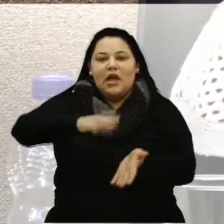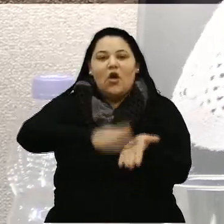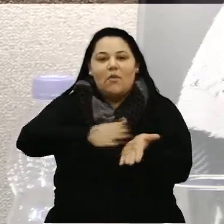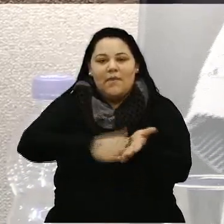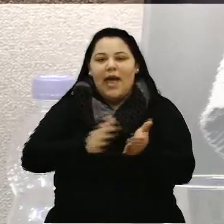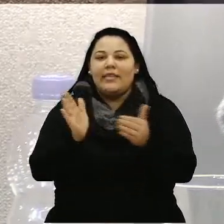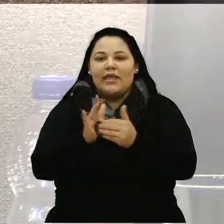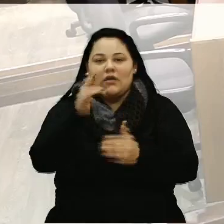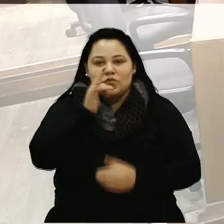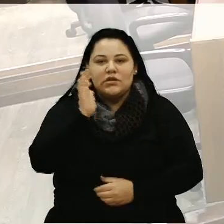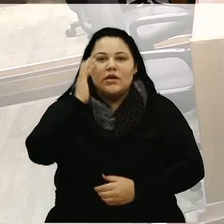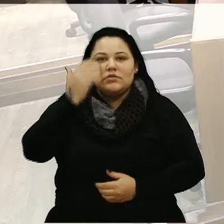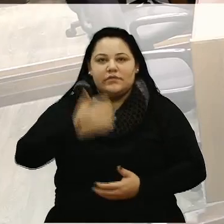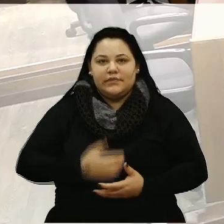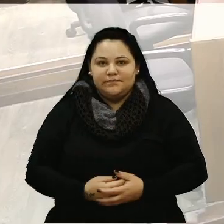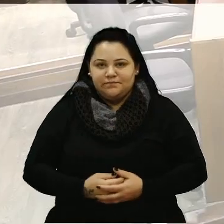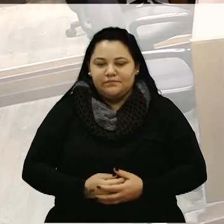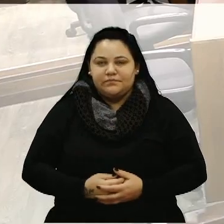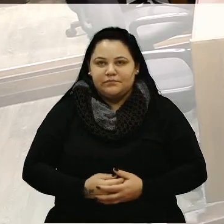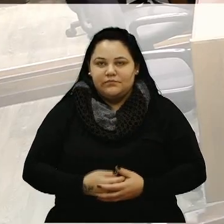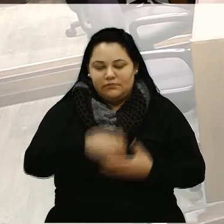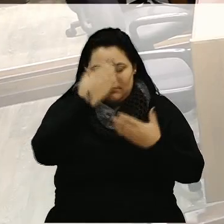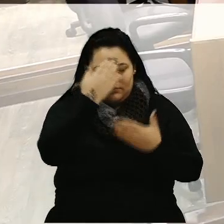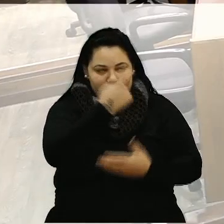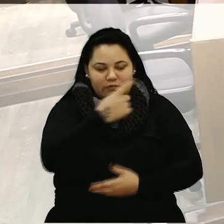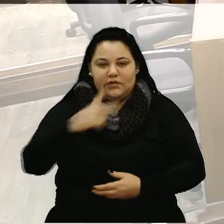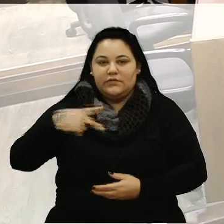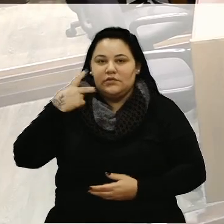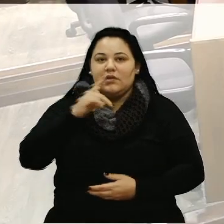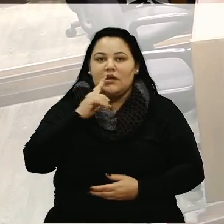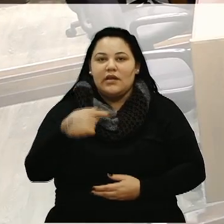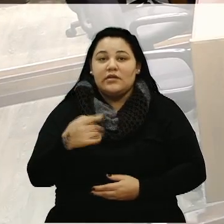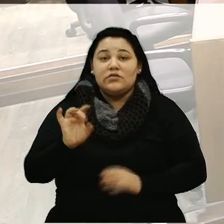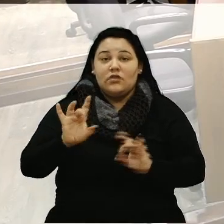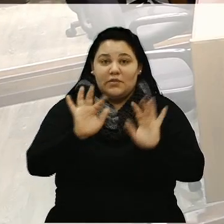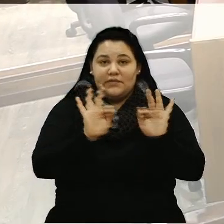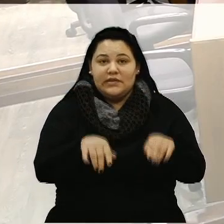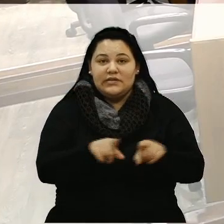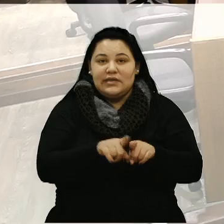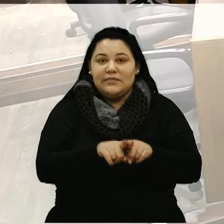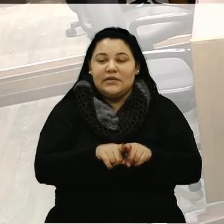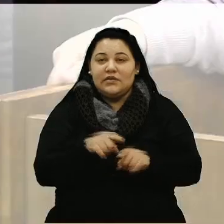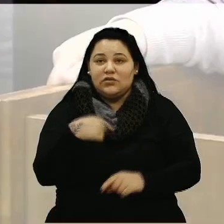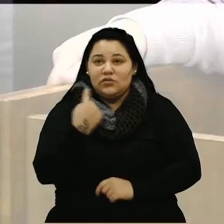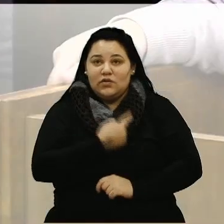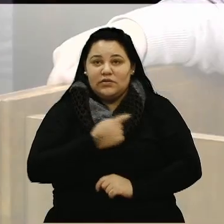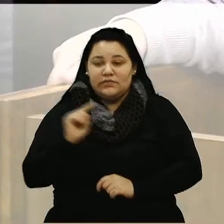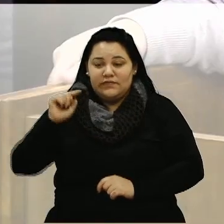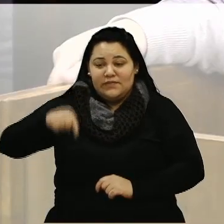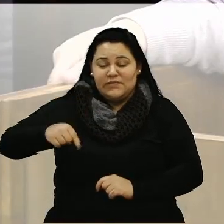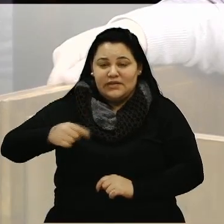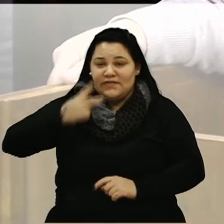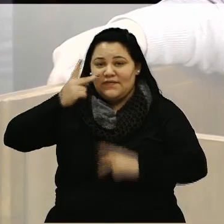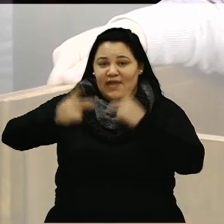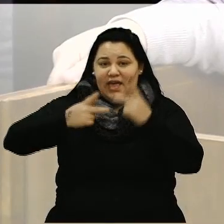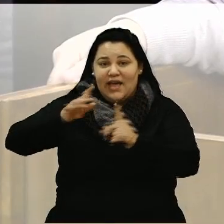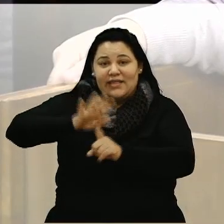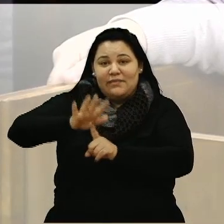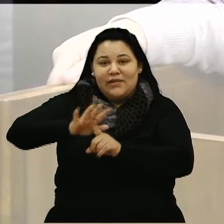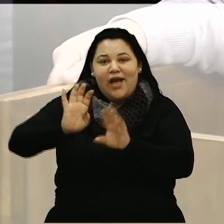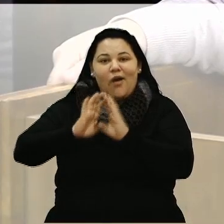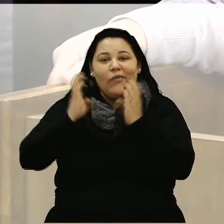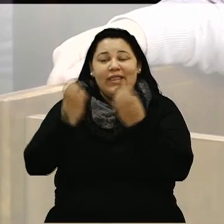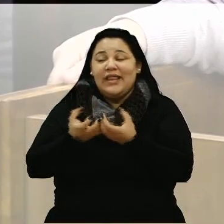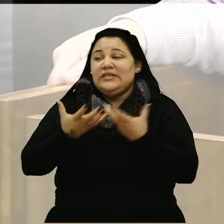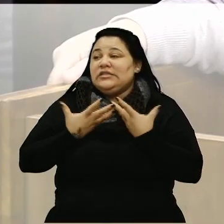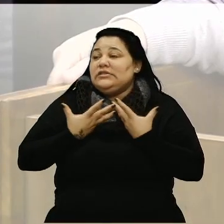resolvido. Obrigado, vereadora Gladys. Só para concluir, senhor presidente, a gente veio aqui trazer as demandas que a comunidade está